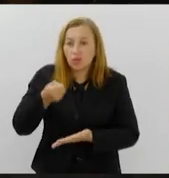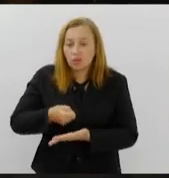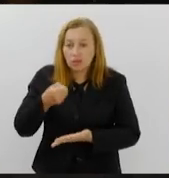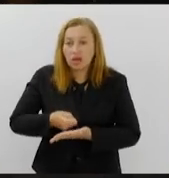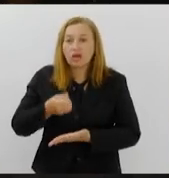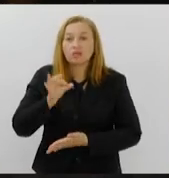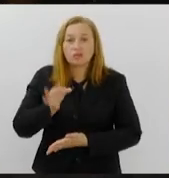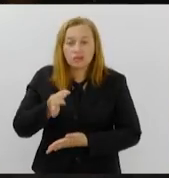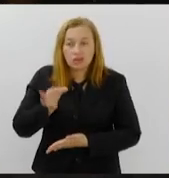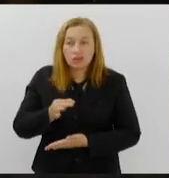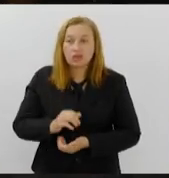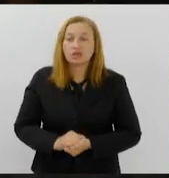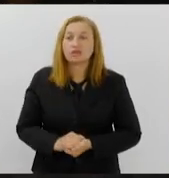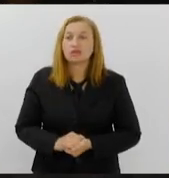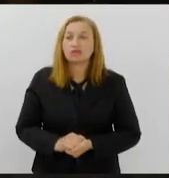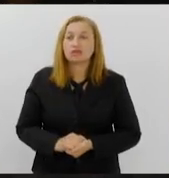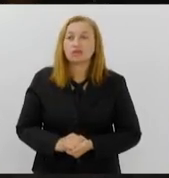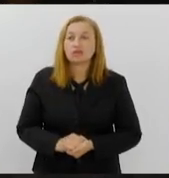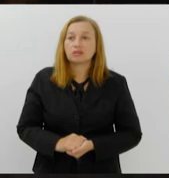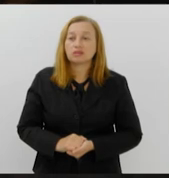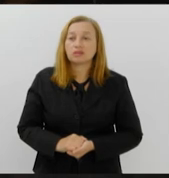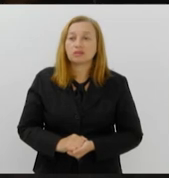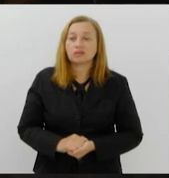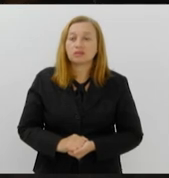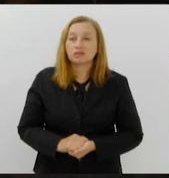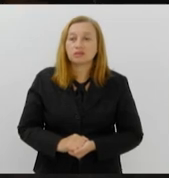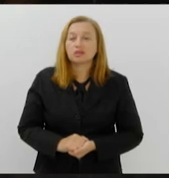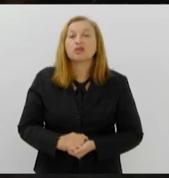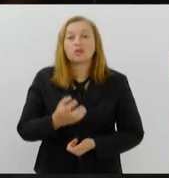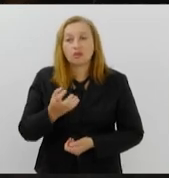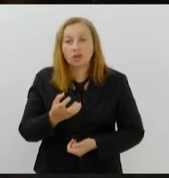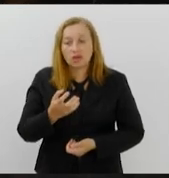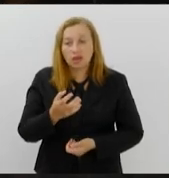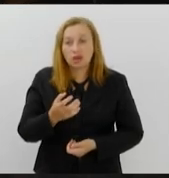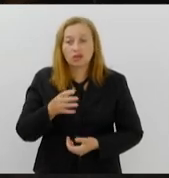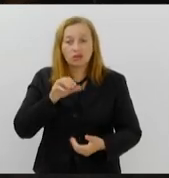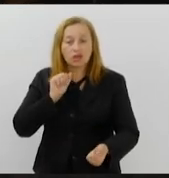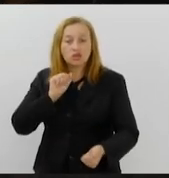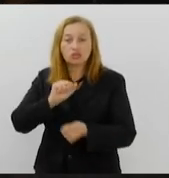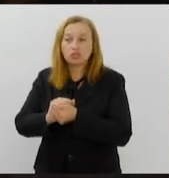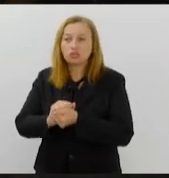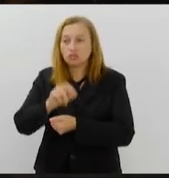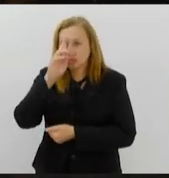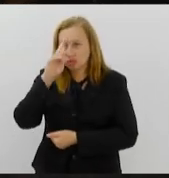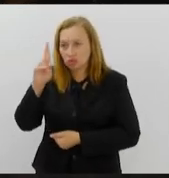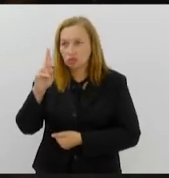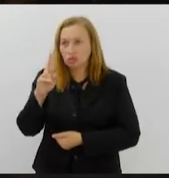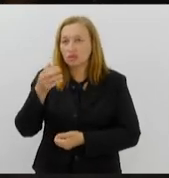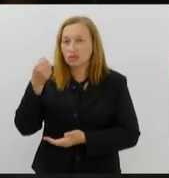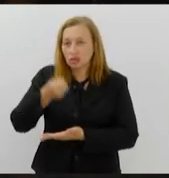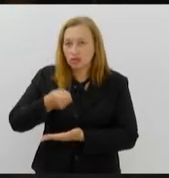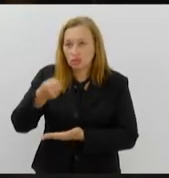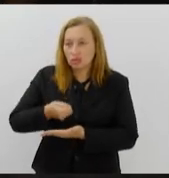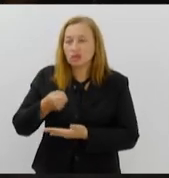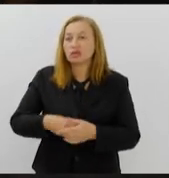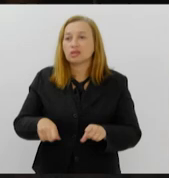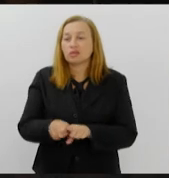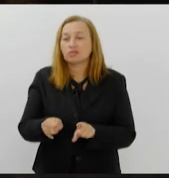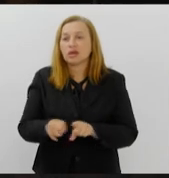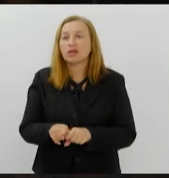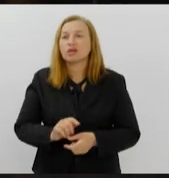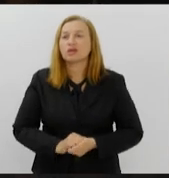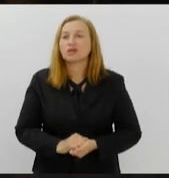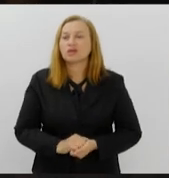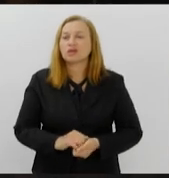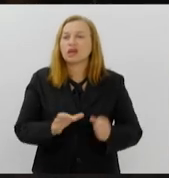veemência, sem ter o tom de ameaçador. E eu quero fazer ombrear ao lado de Vossa Excelência nessas cobranças, porque